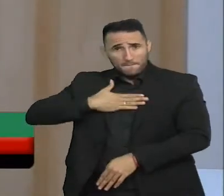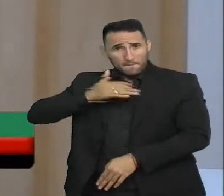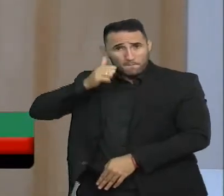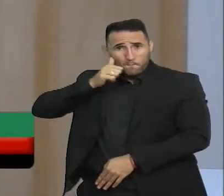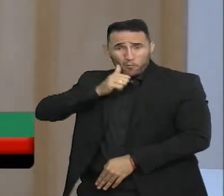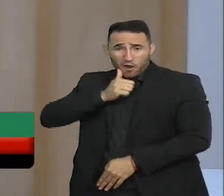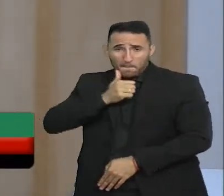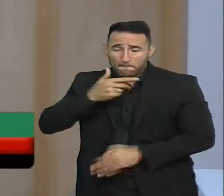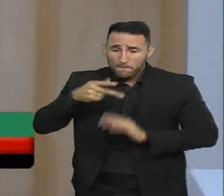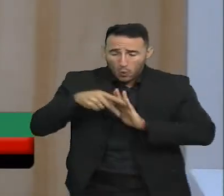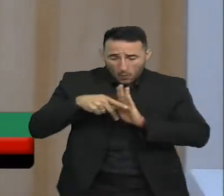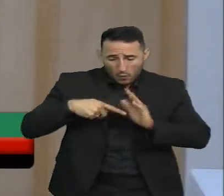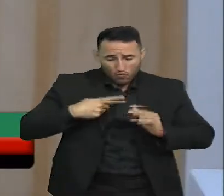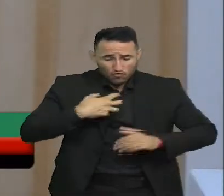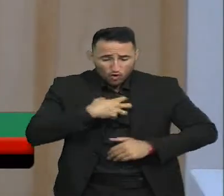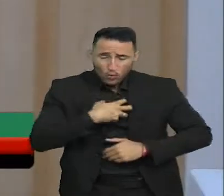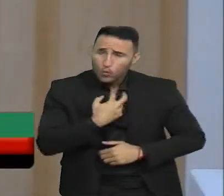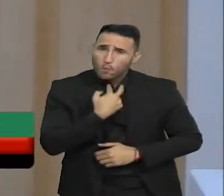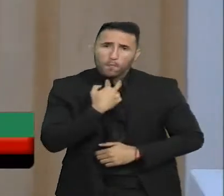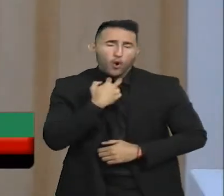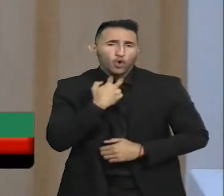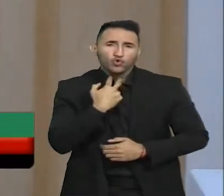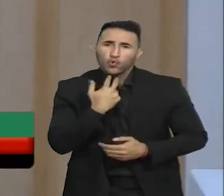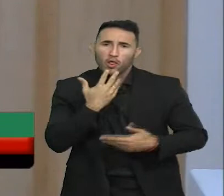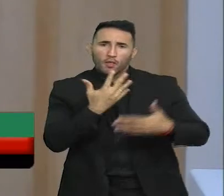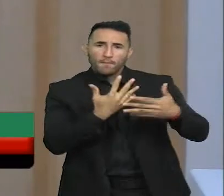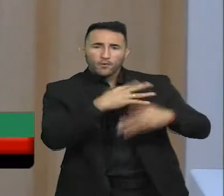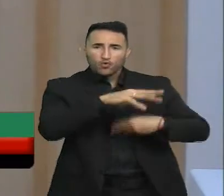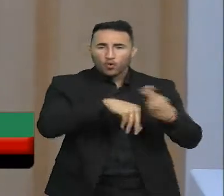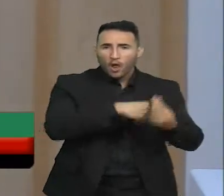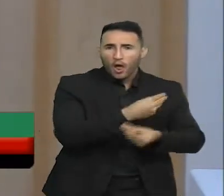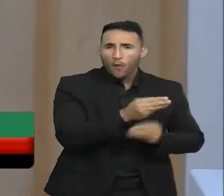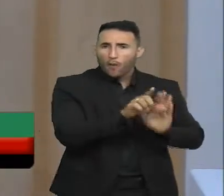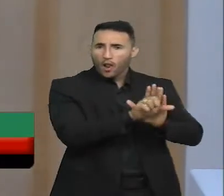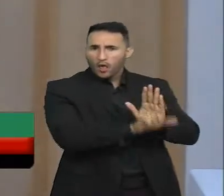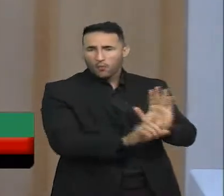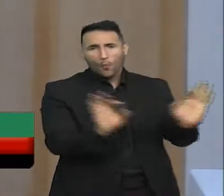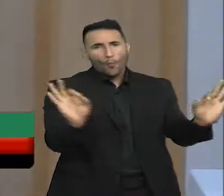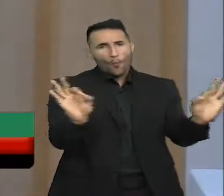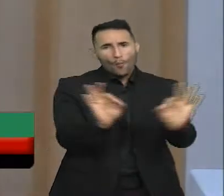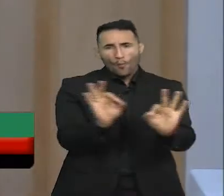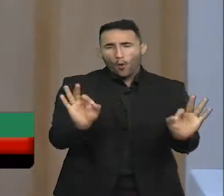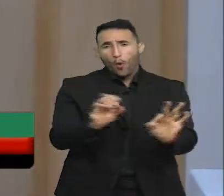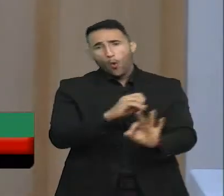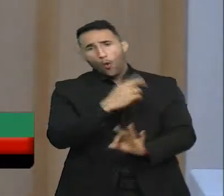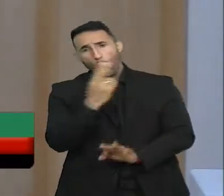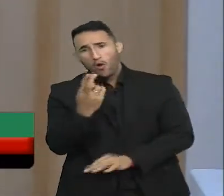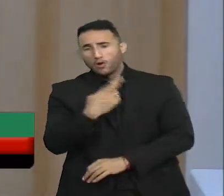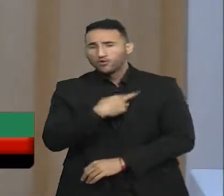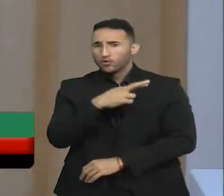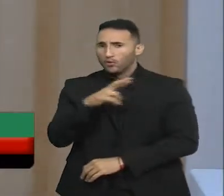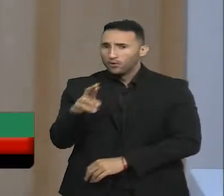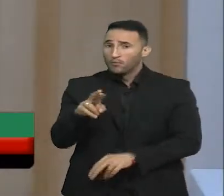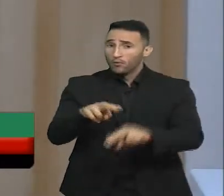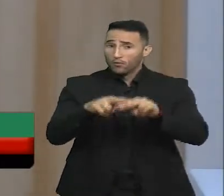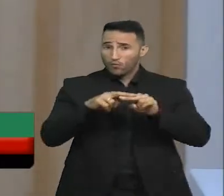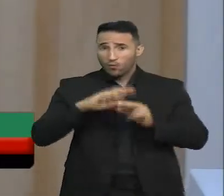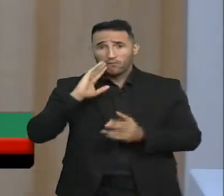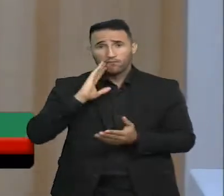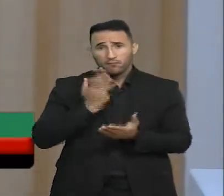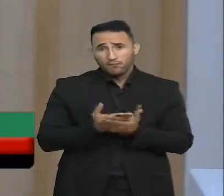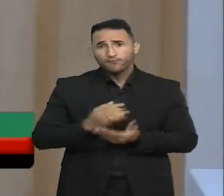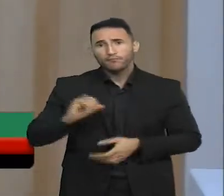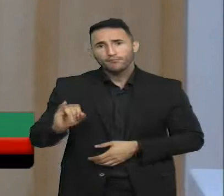ser ditadas perante a lei através de questões religiosas. E eu acho isso muito importante. Eu